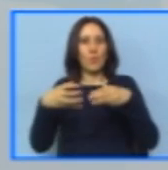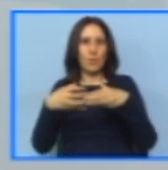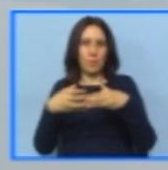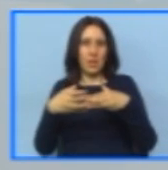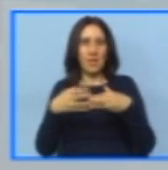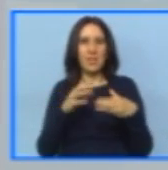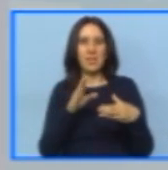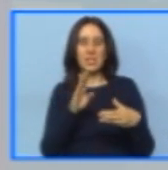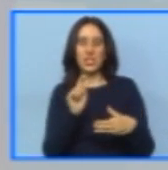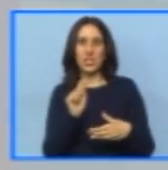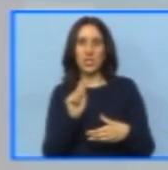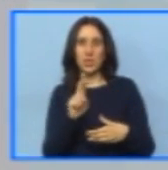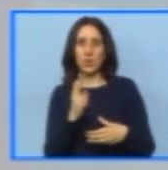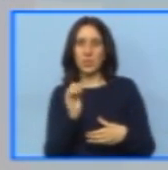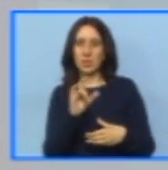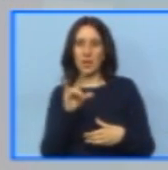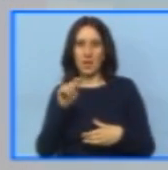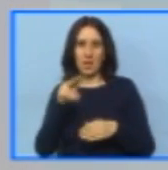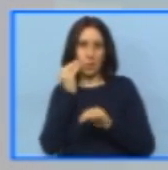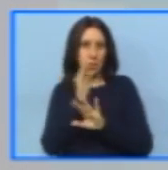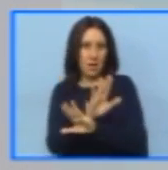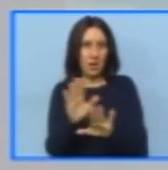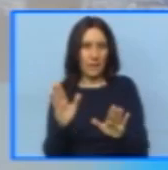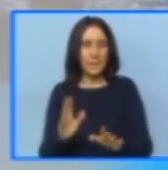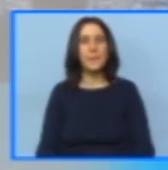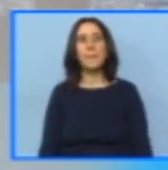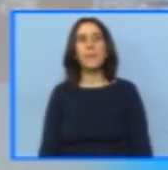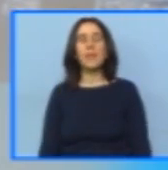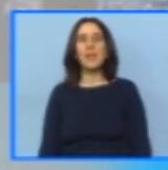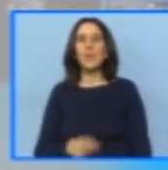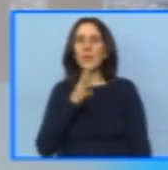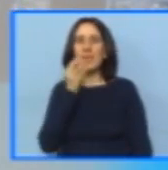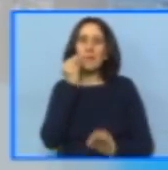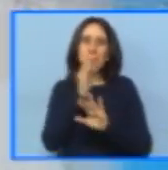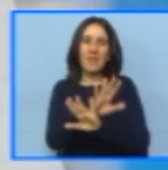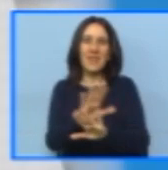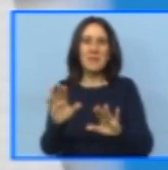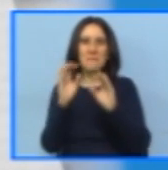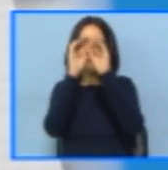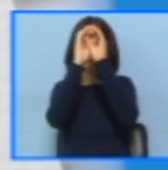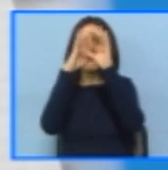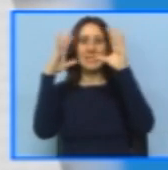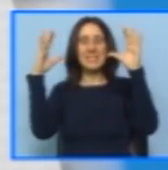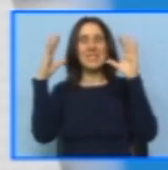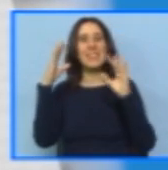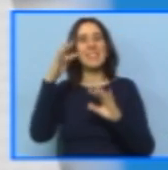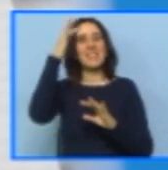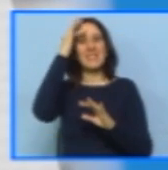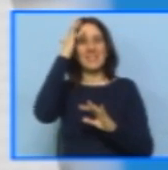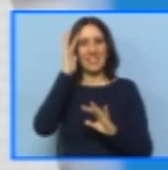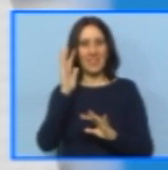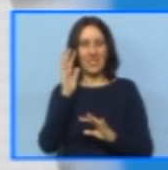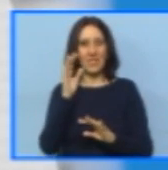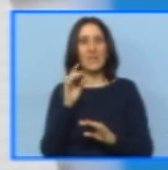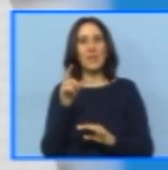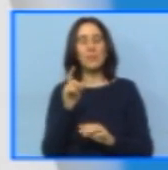não é? Eu diria que é uma fotografia, um quadro idealizado. Nós, quando lemos os Atos